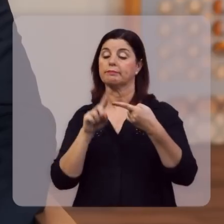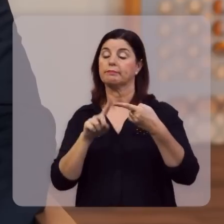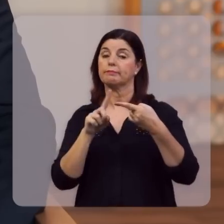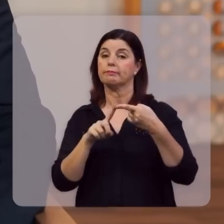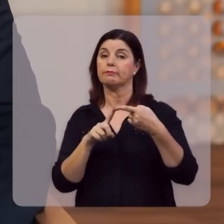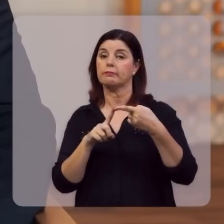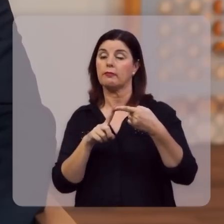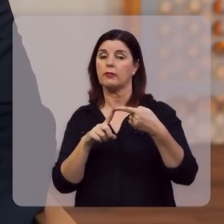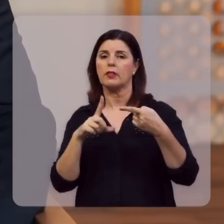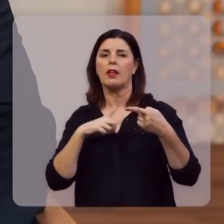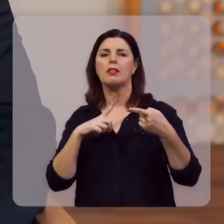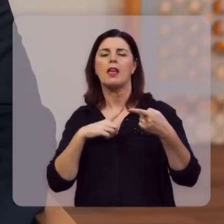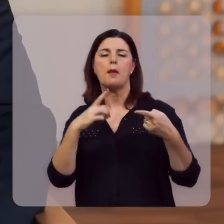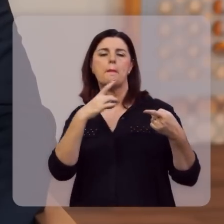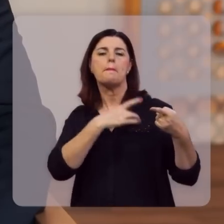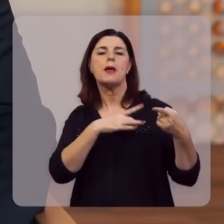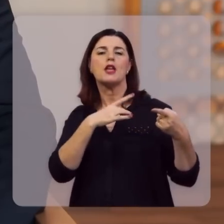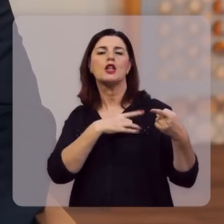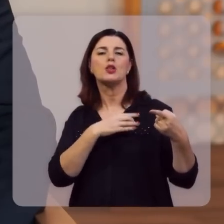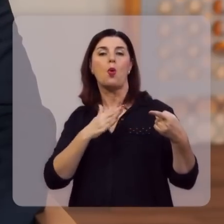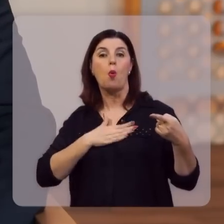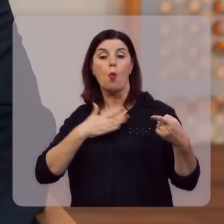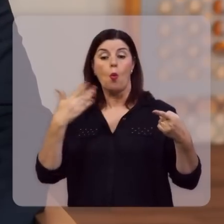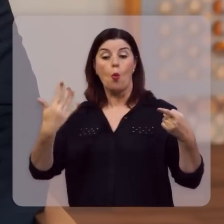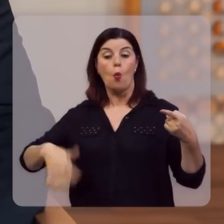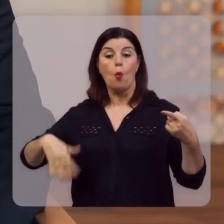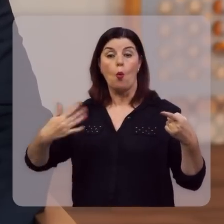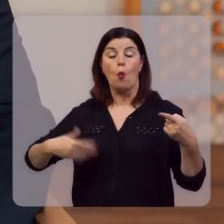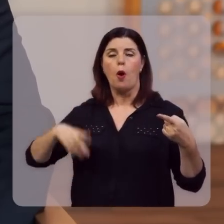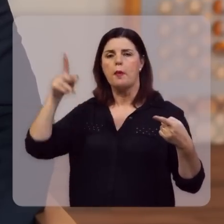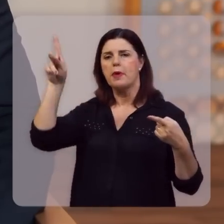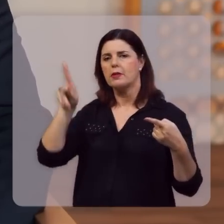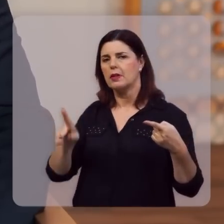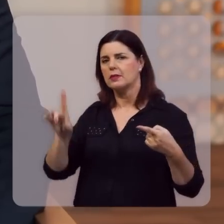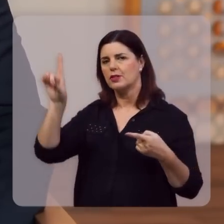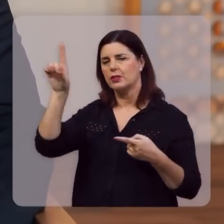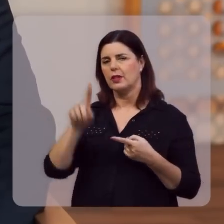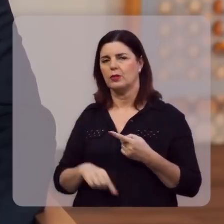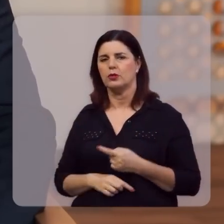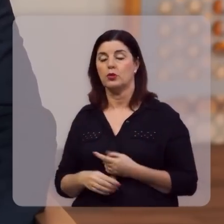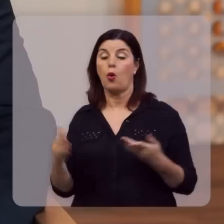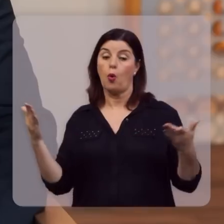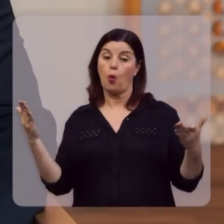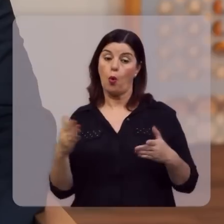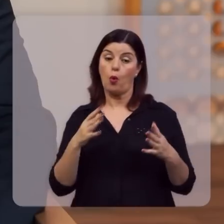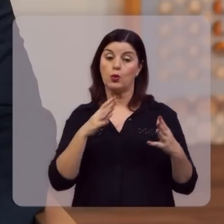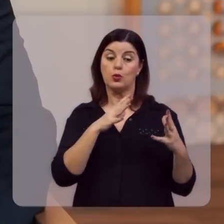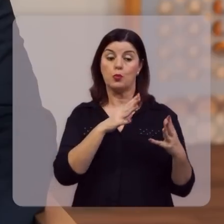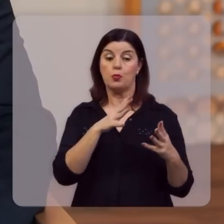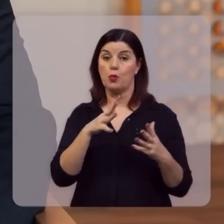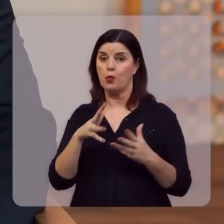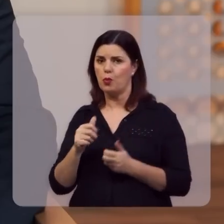que aconteceu, eles tiveram medo e se assustaram da presença de Deus. Hoje é um mundo que